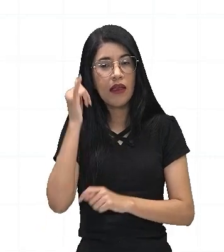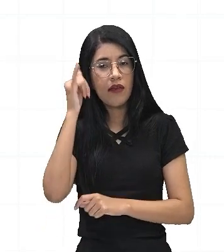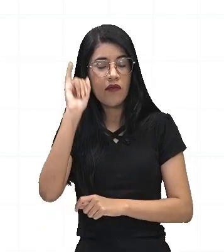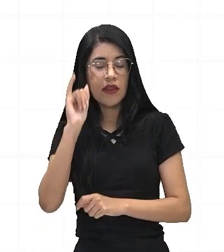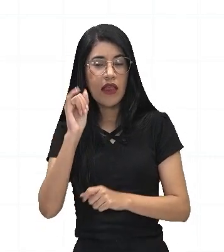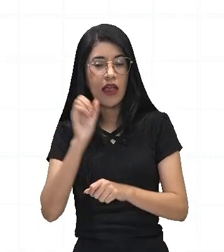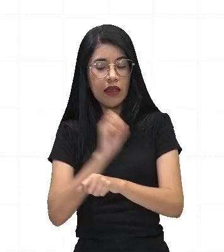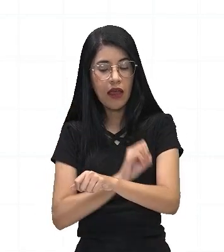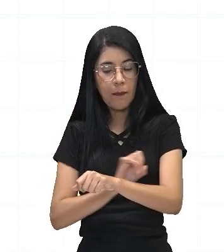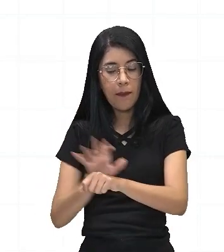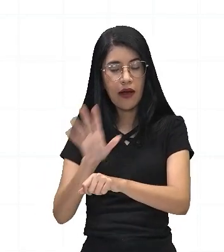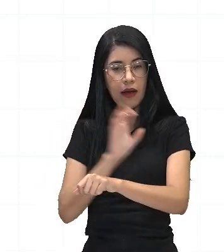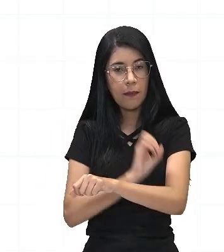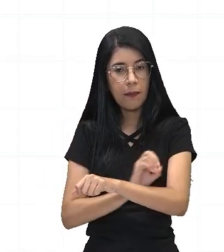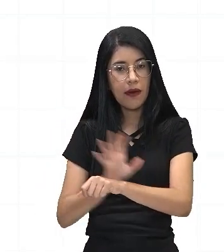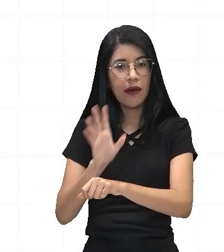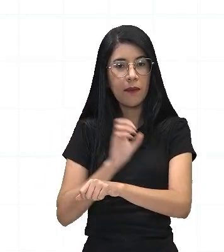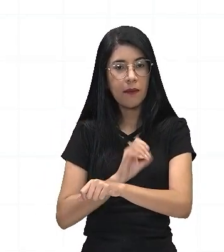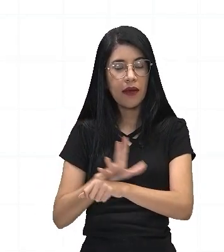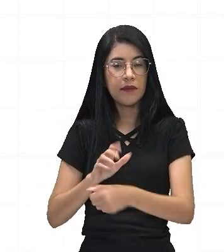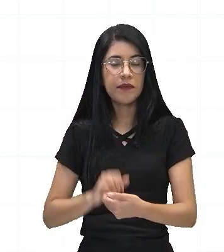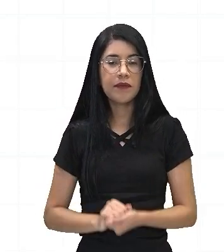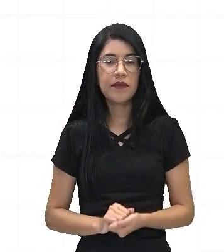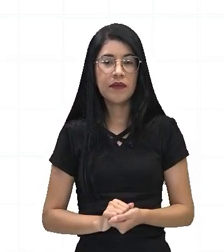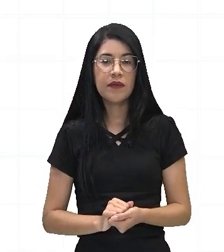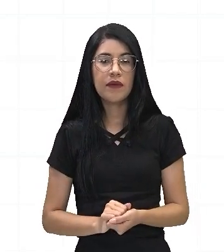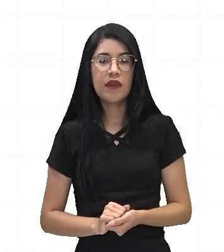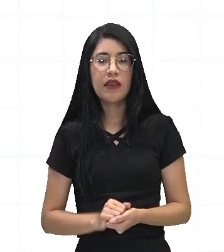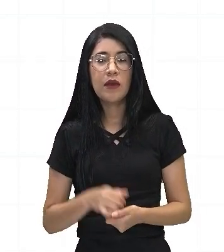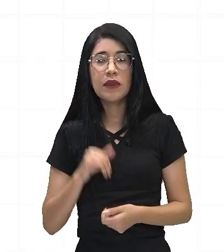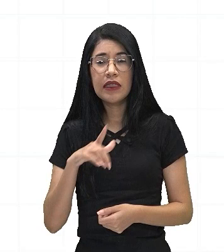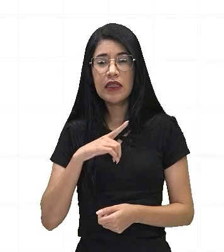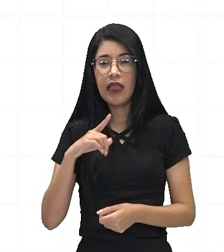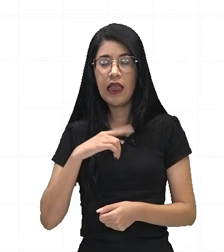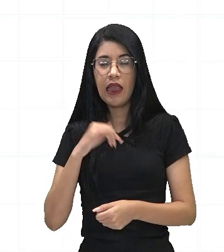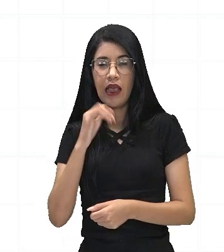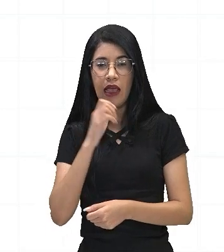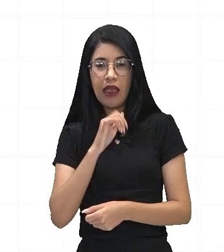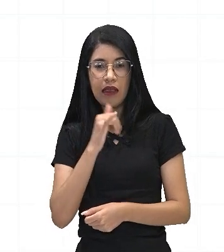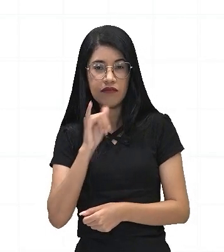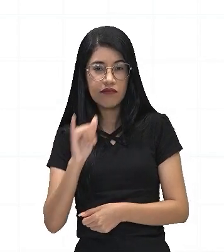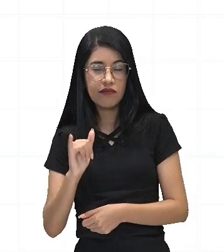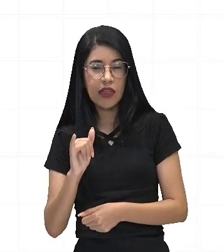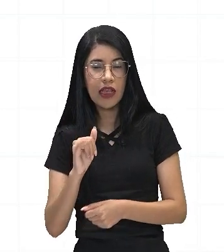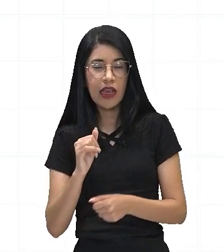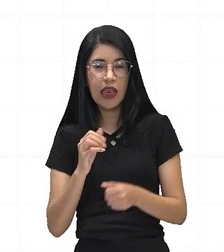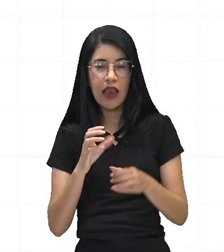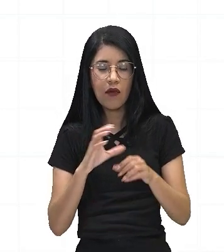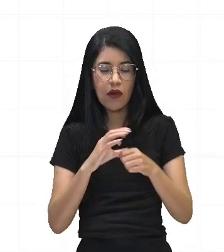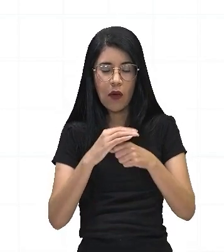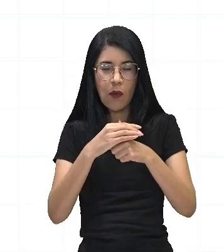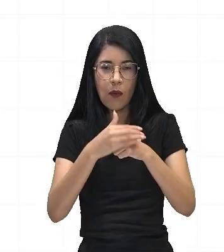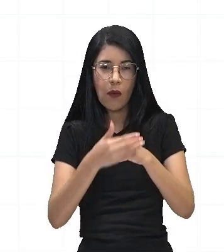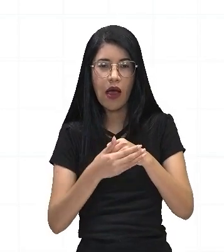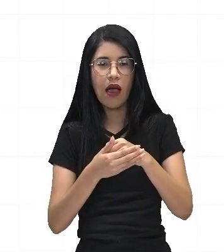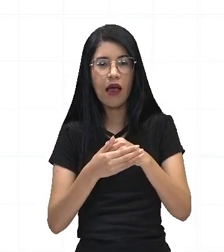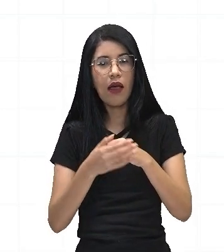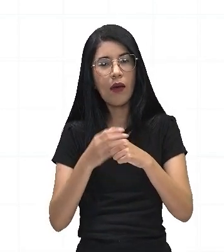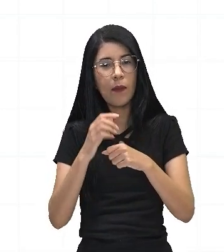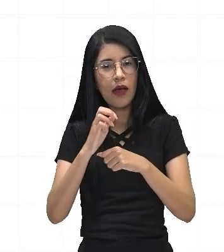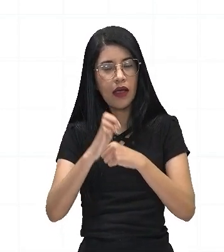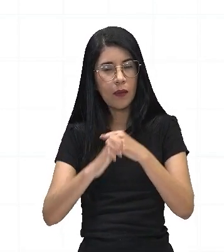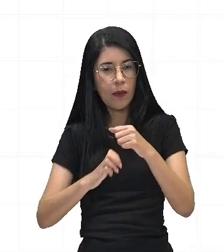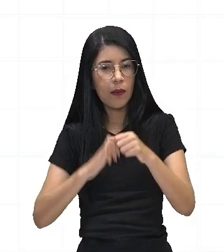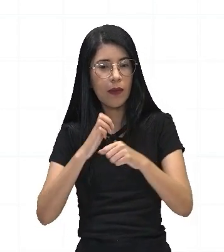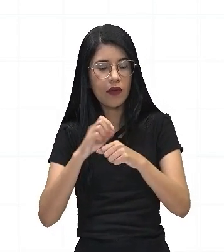sua passagem. Quando eletricamente carregados, esses materiais aprisionam as cargas em seu